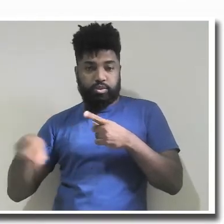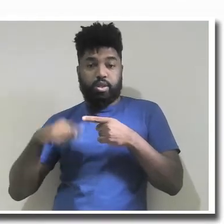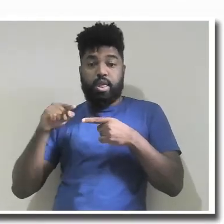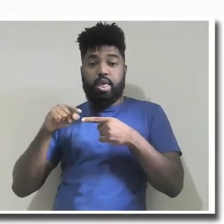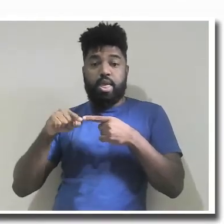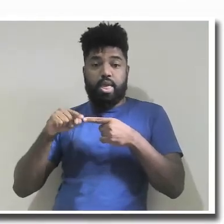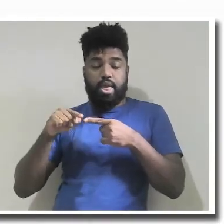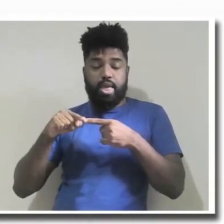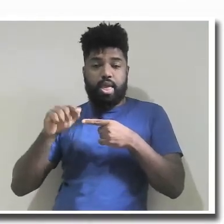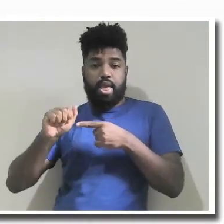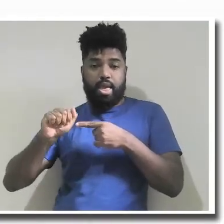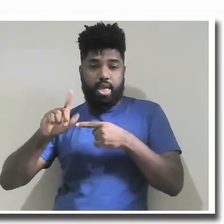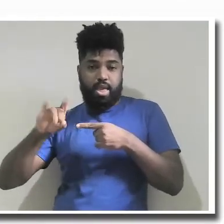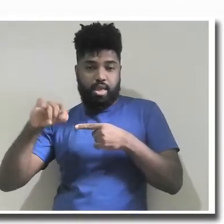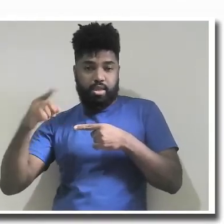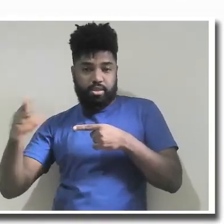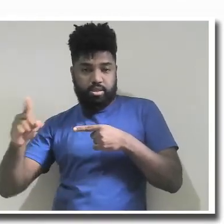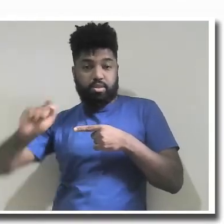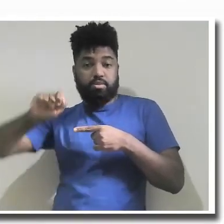dada por este símbolo,